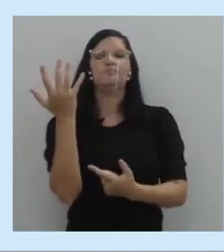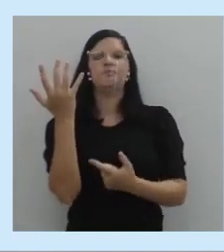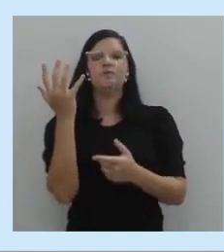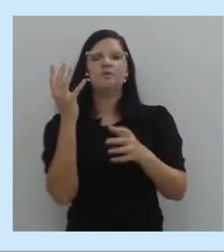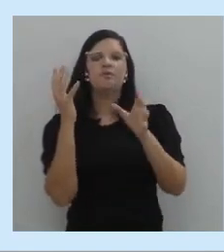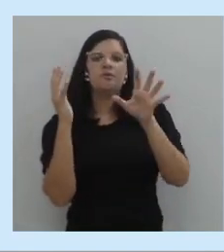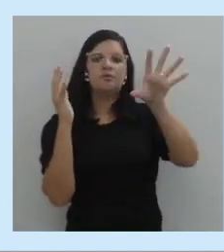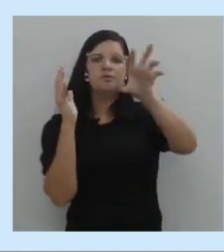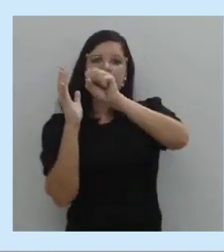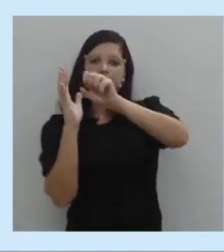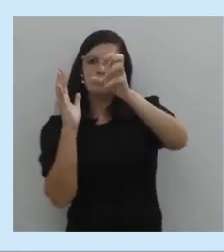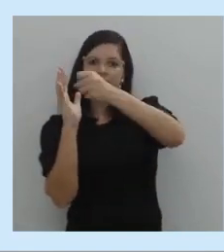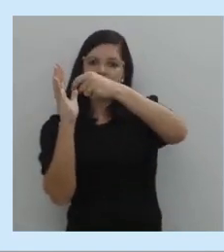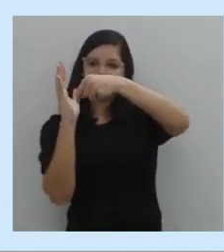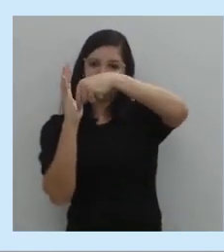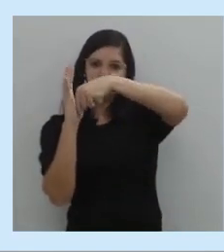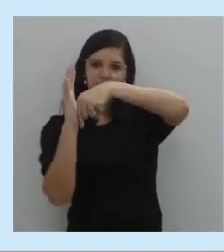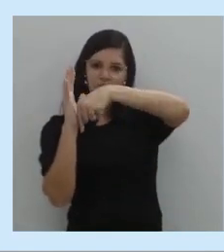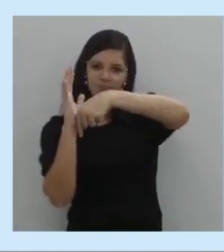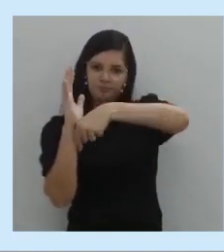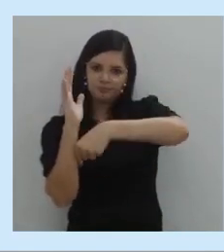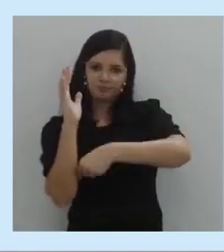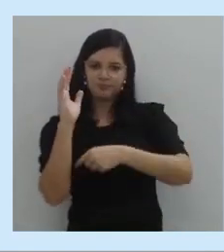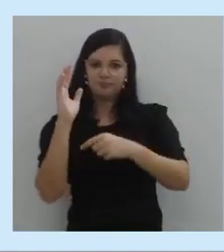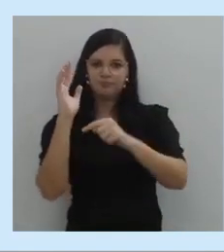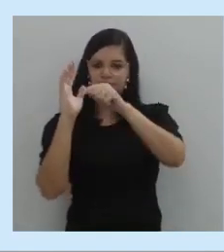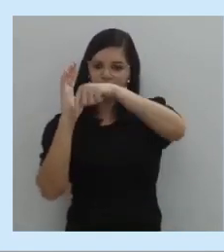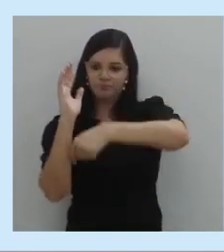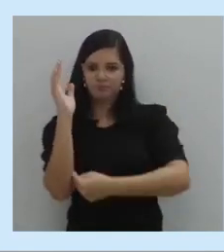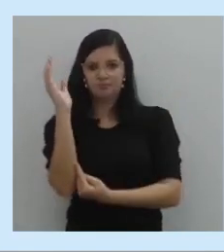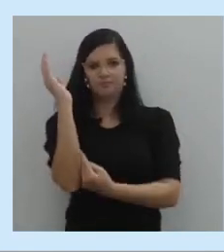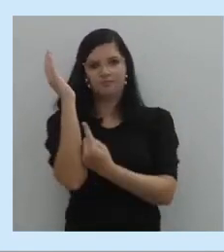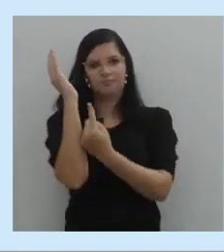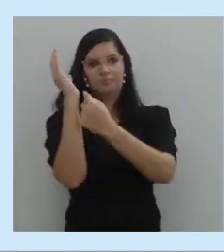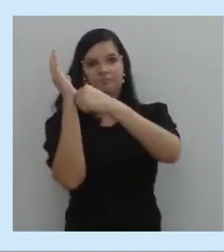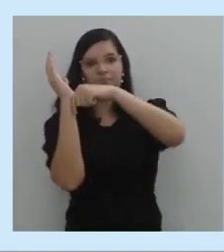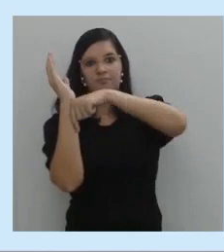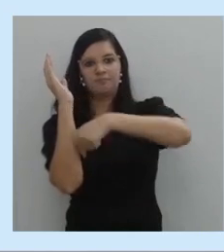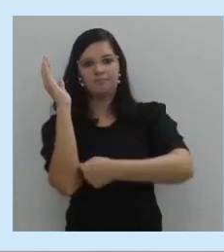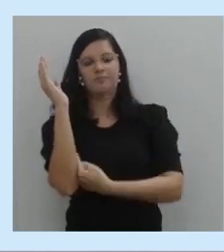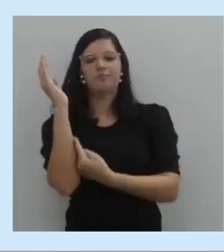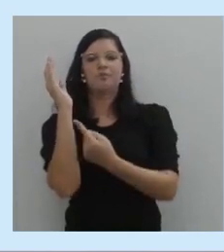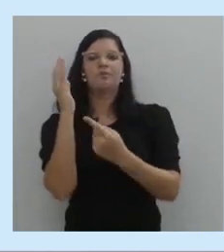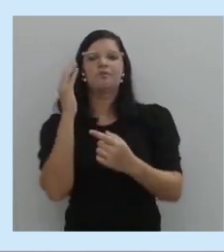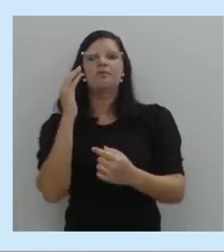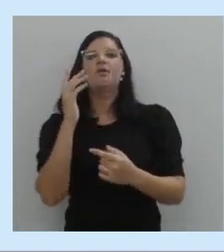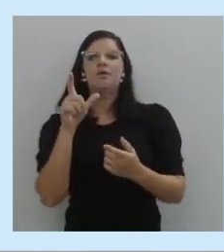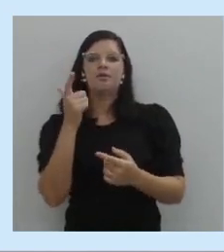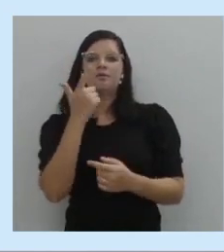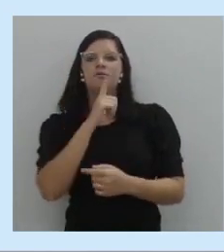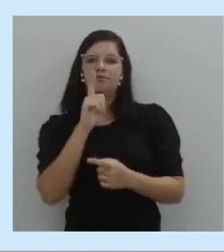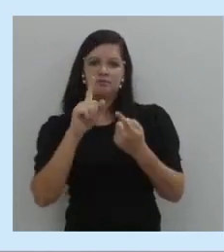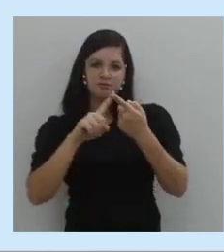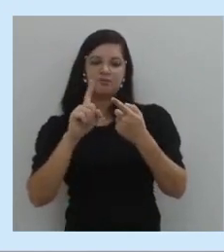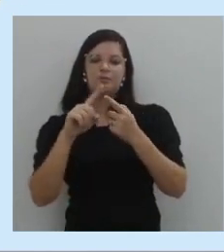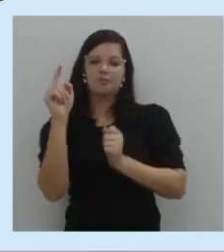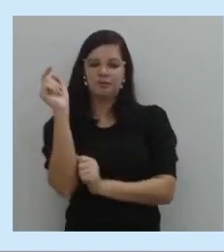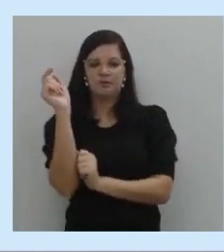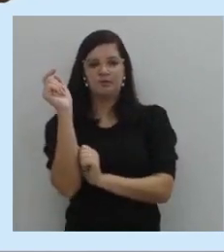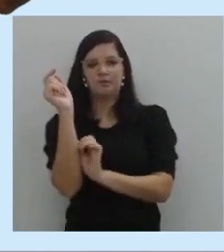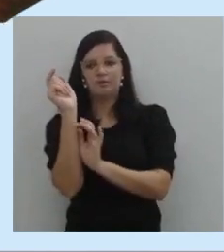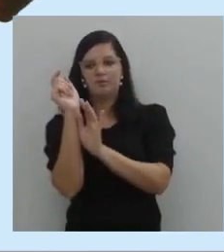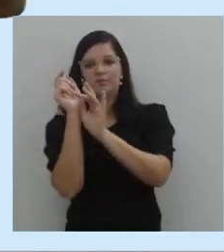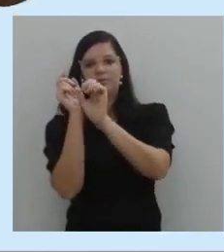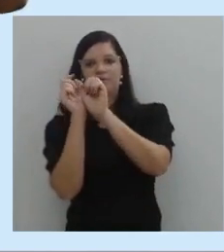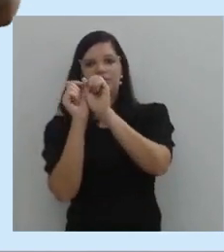de gás carbônico, tá, o CO2, em oxigênio. E nesse processo há também um lançamento de moléculas